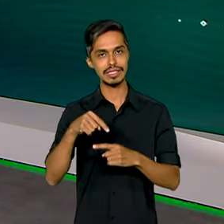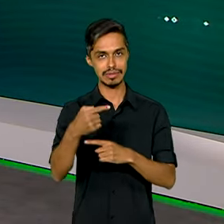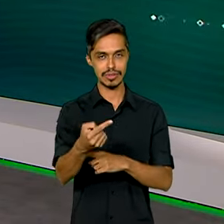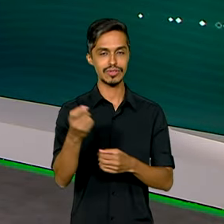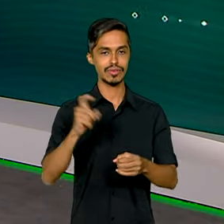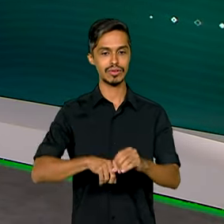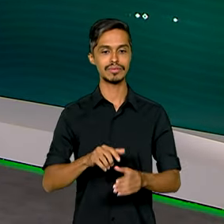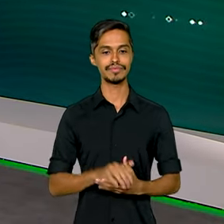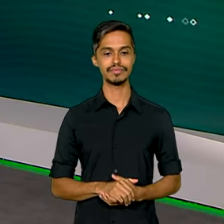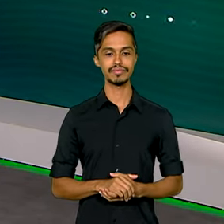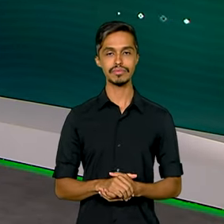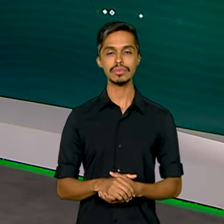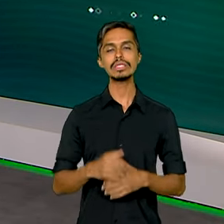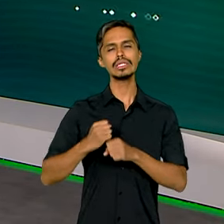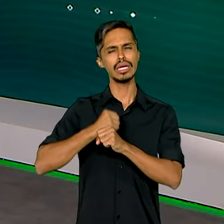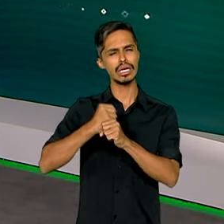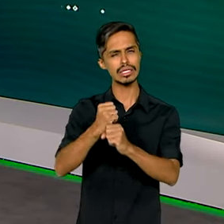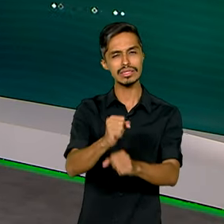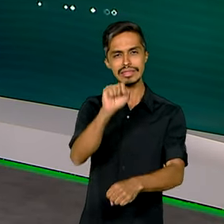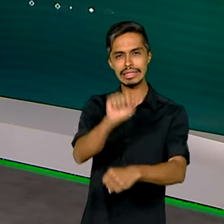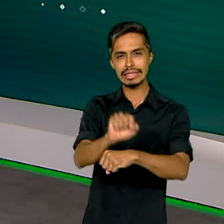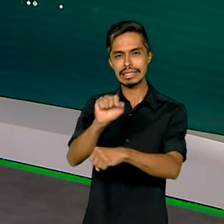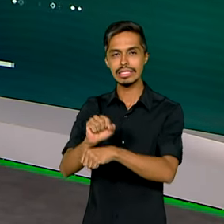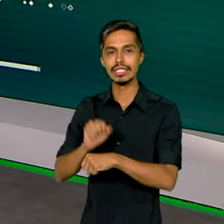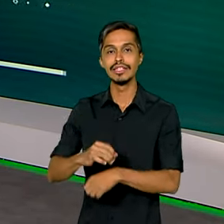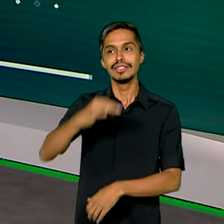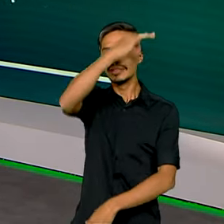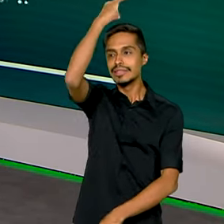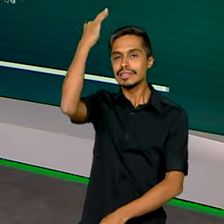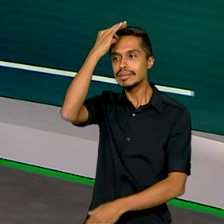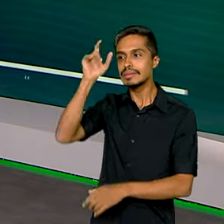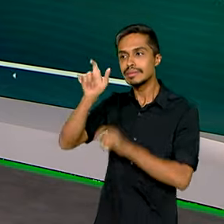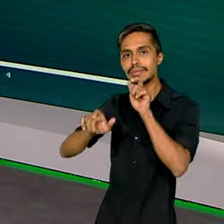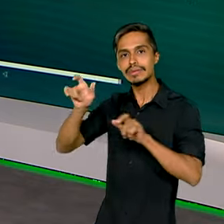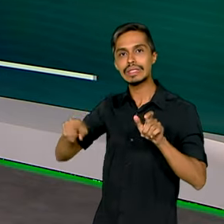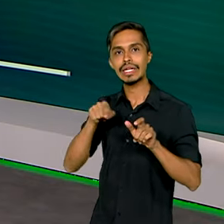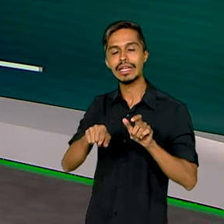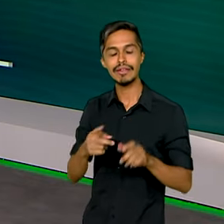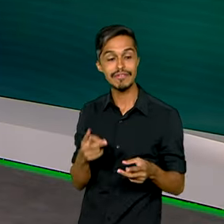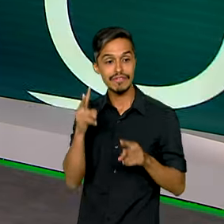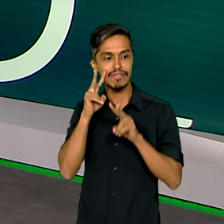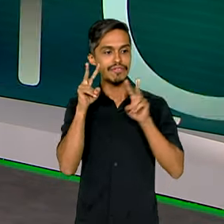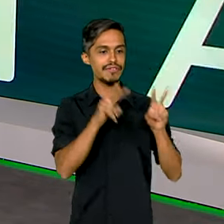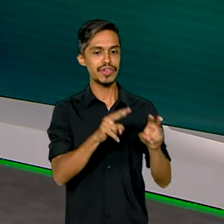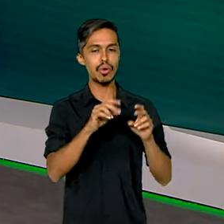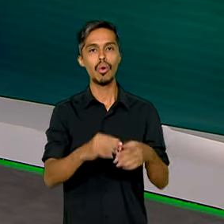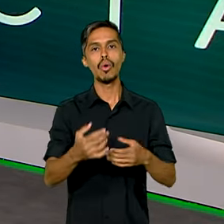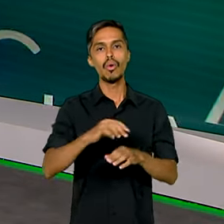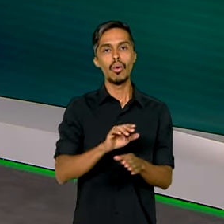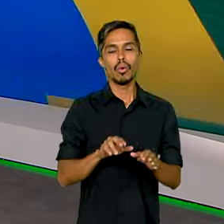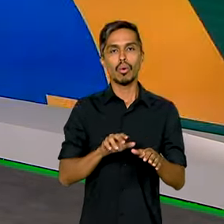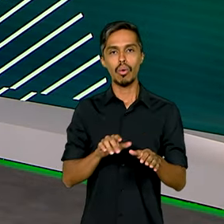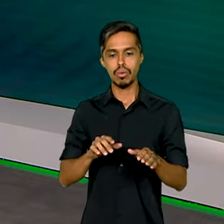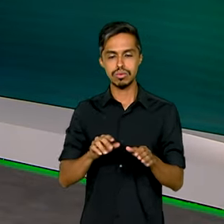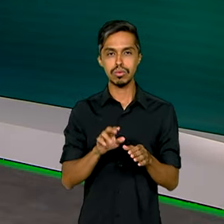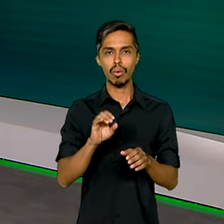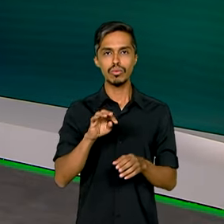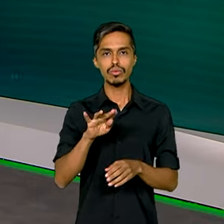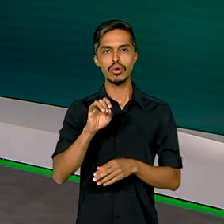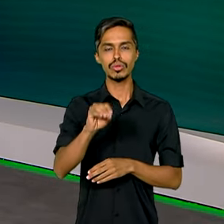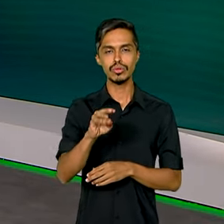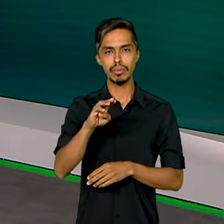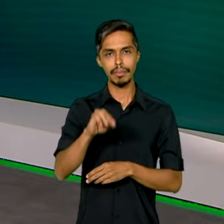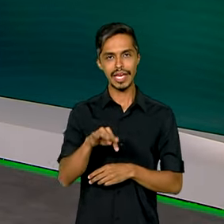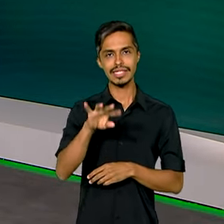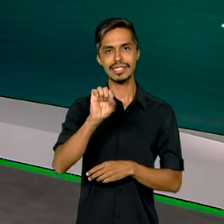Depois de muitos anos de espera, os capixabas finalmente viram inaugurado o chamado Contorno do Mestre Álvaro,